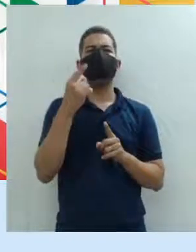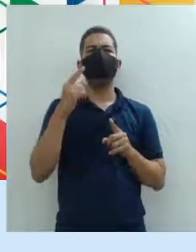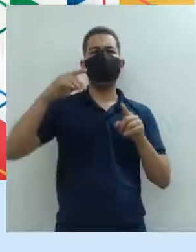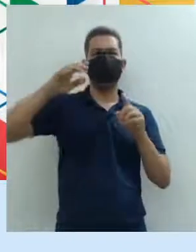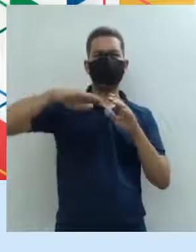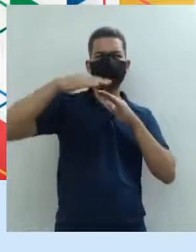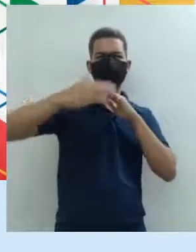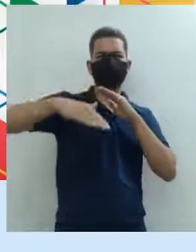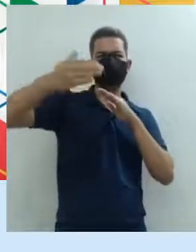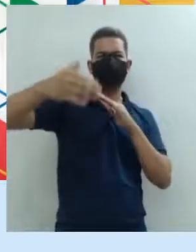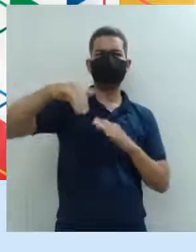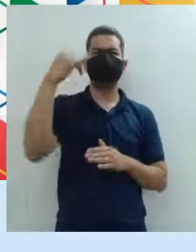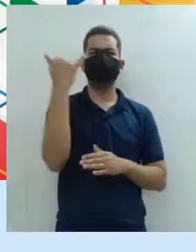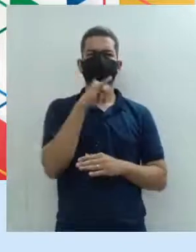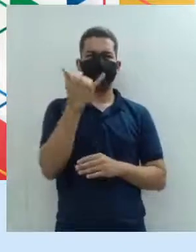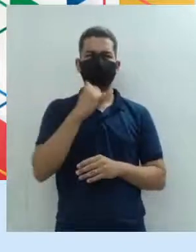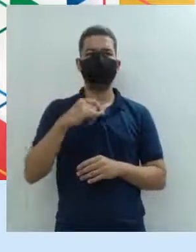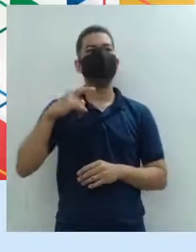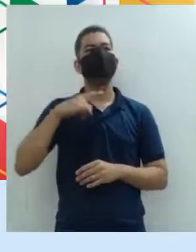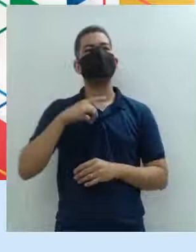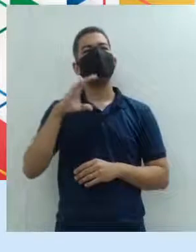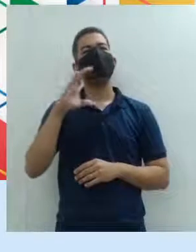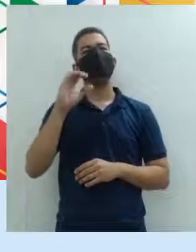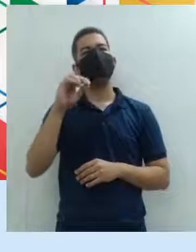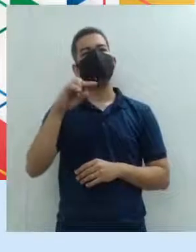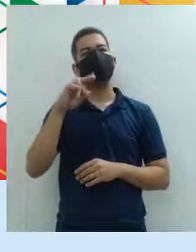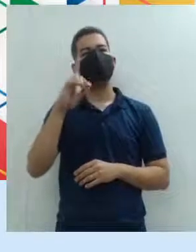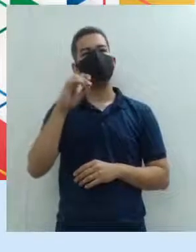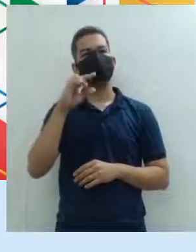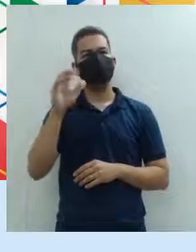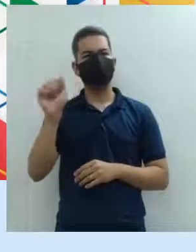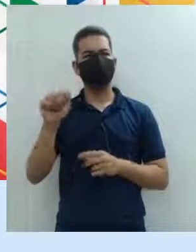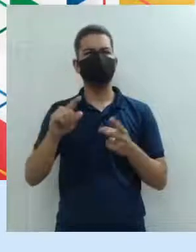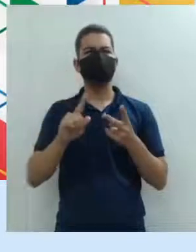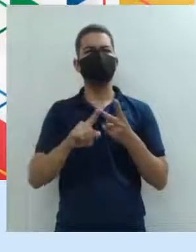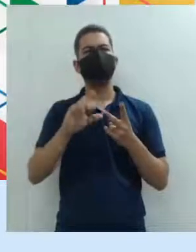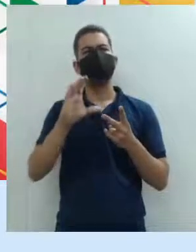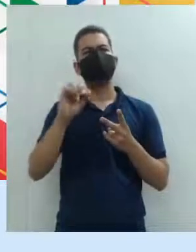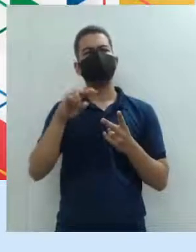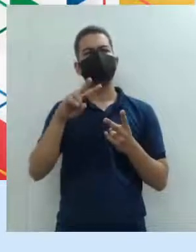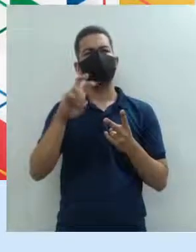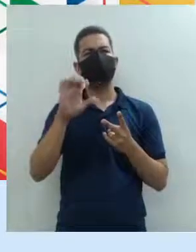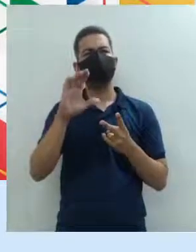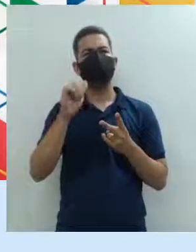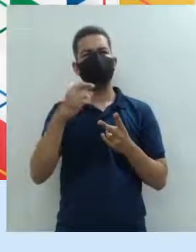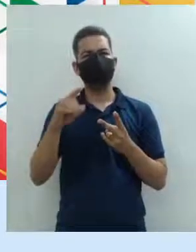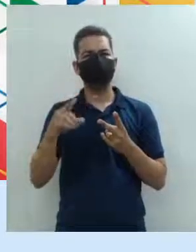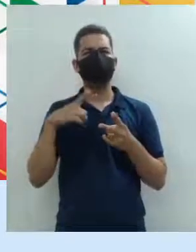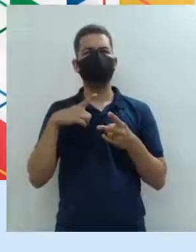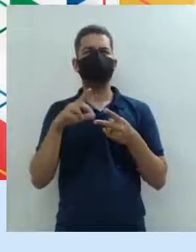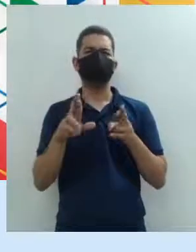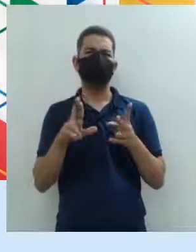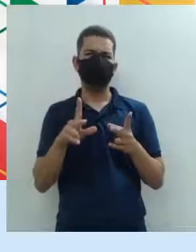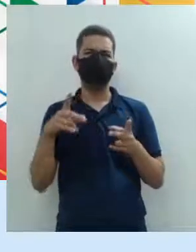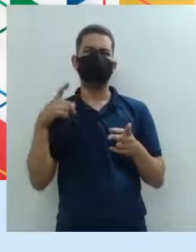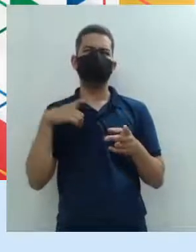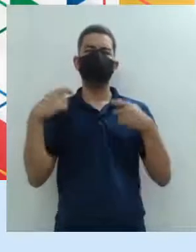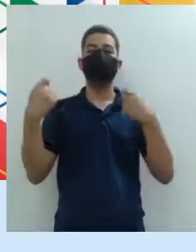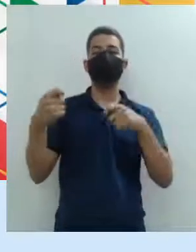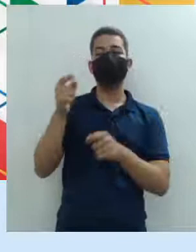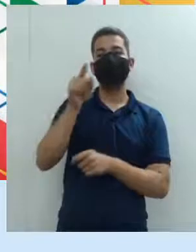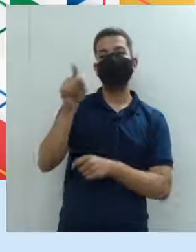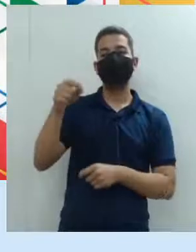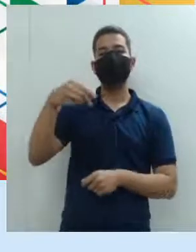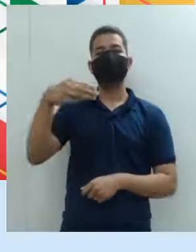né? A gente vai ver que a condução e a convecção, apesar de distintos, apresentam a necessidade de um meio material. Condução e convecção, eu preciso de um